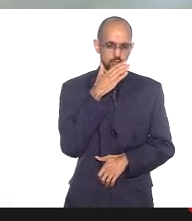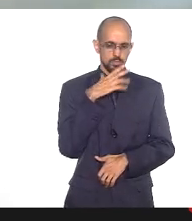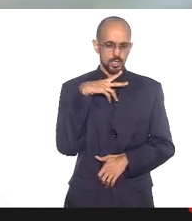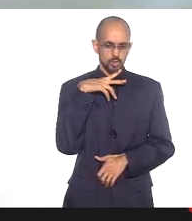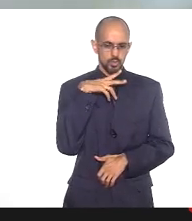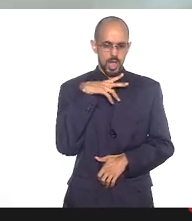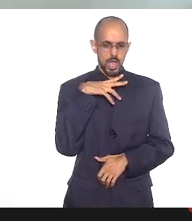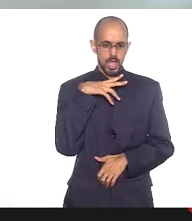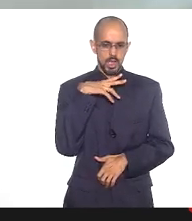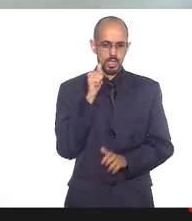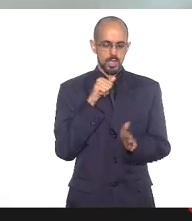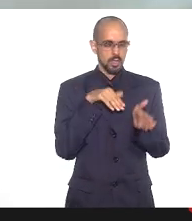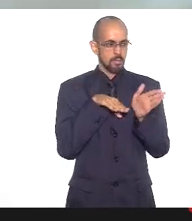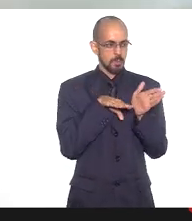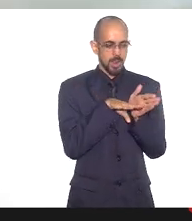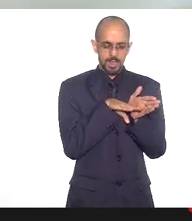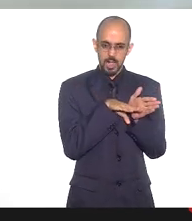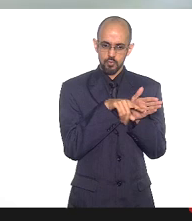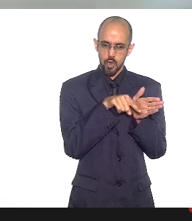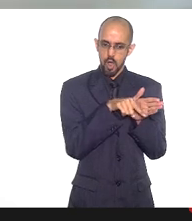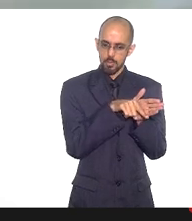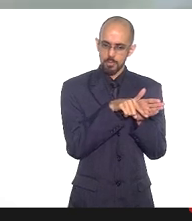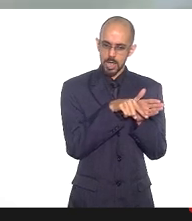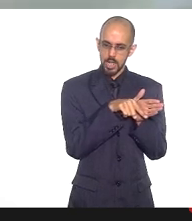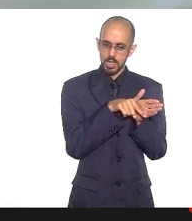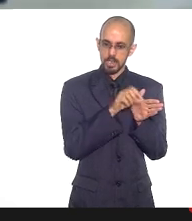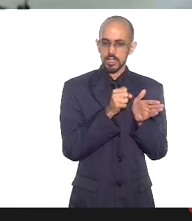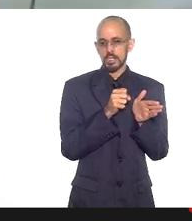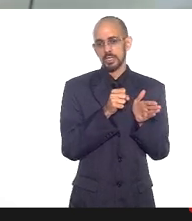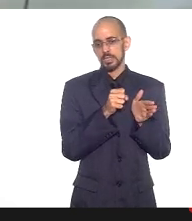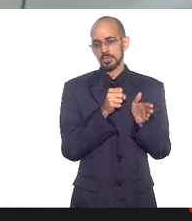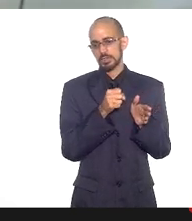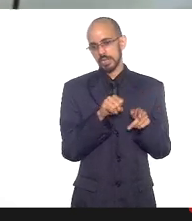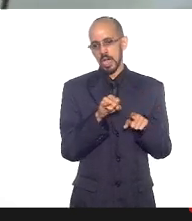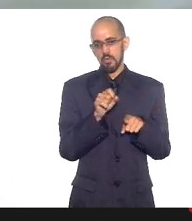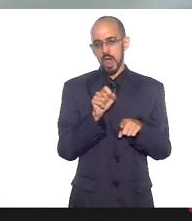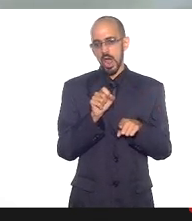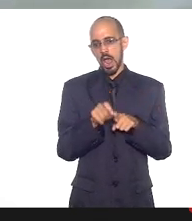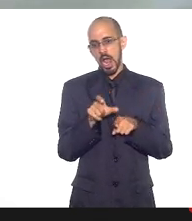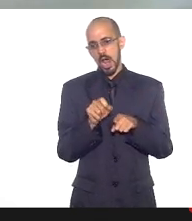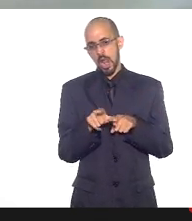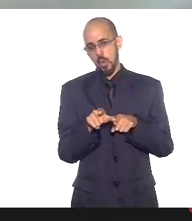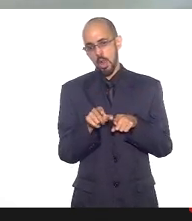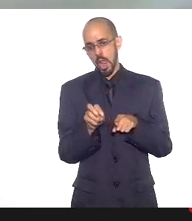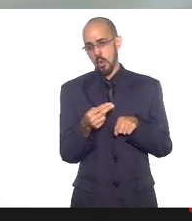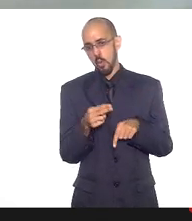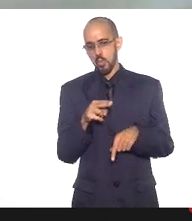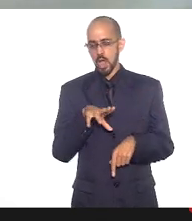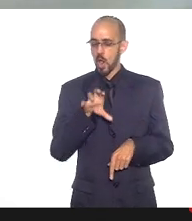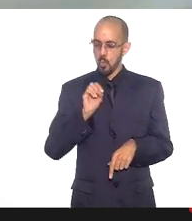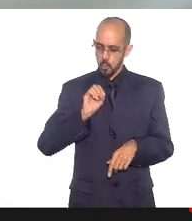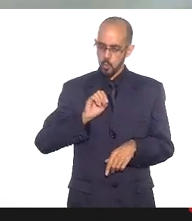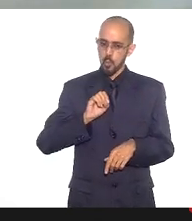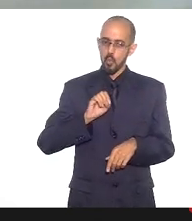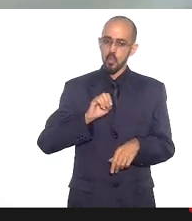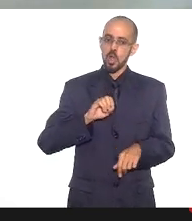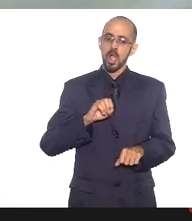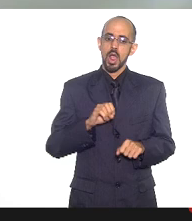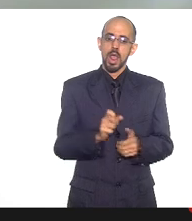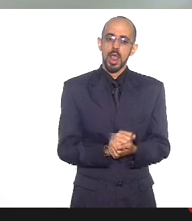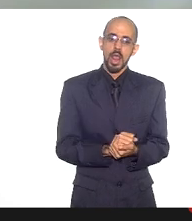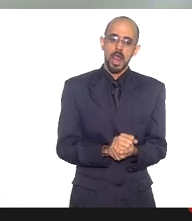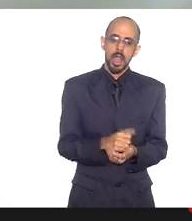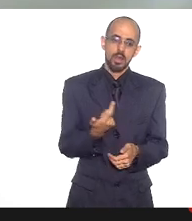Uma plataforma, seja afretada ou não, ela não opera sem